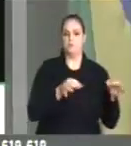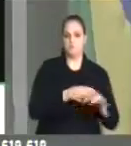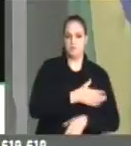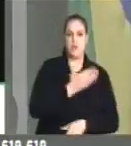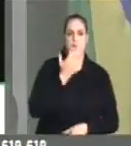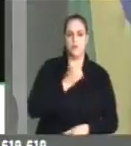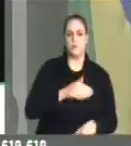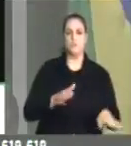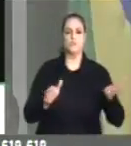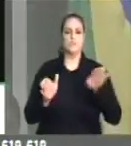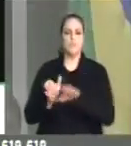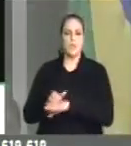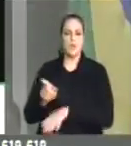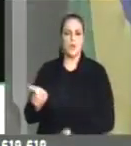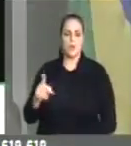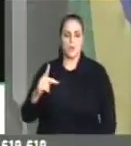dissesse: